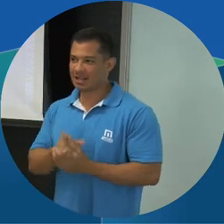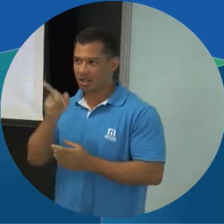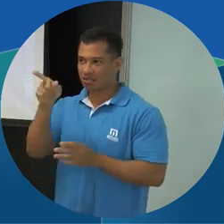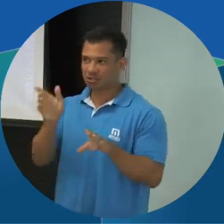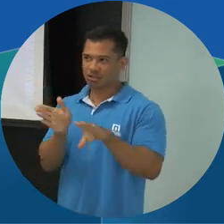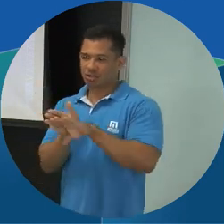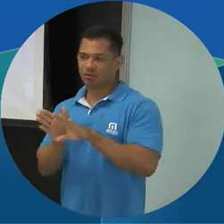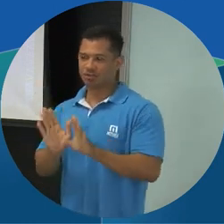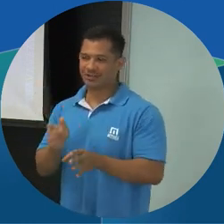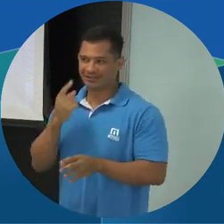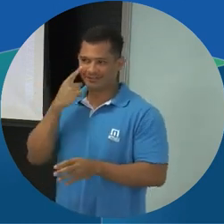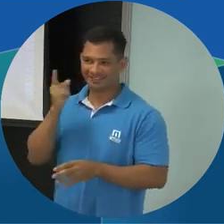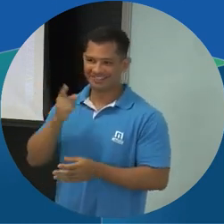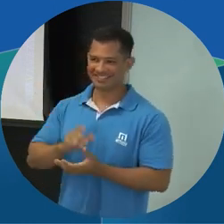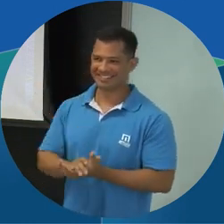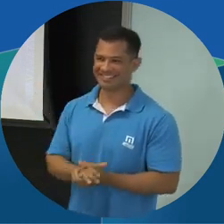estaca